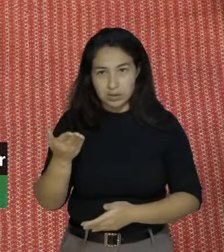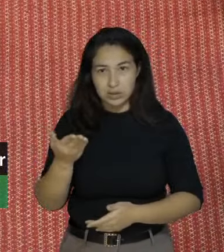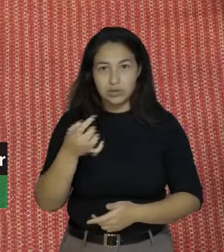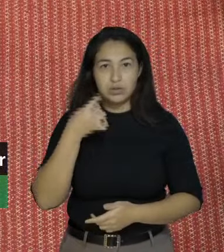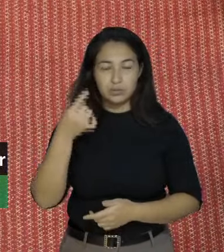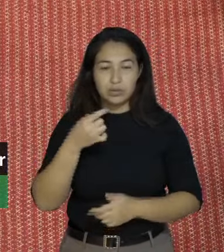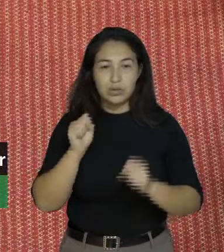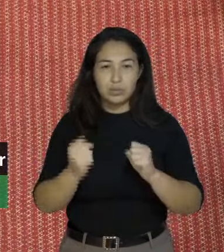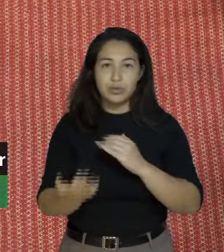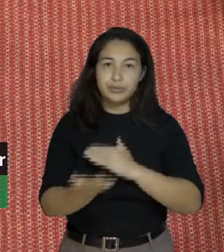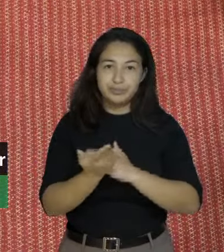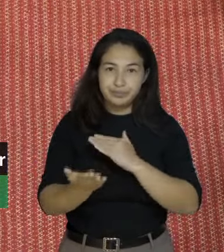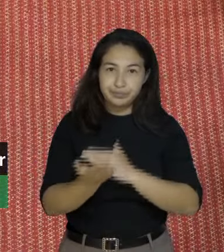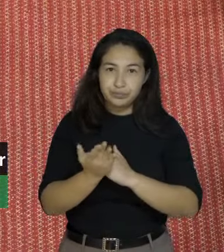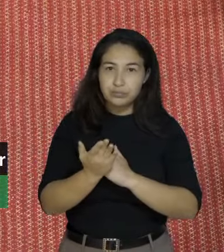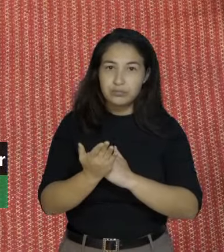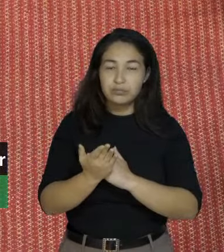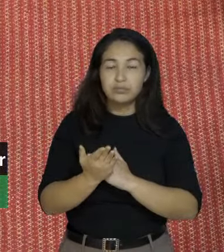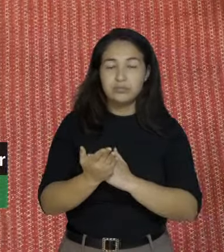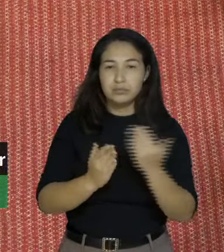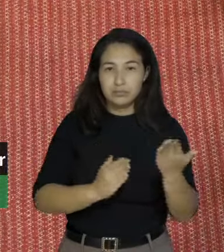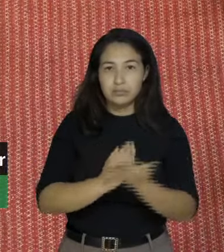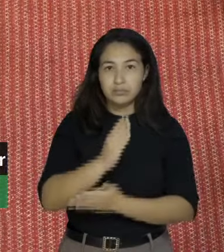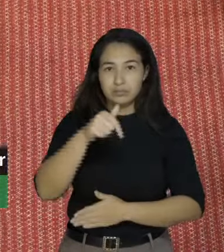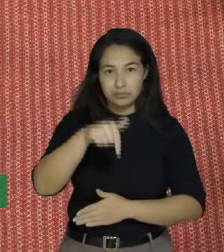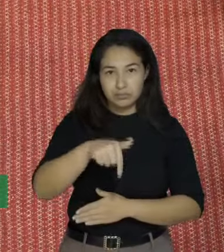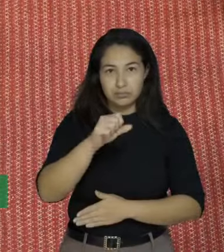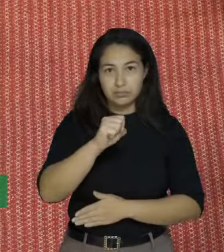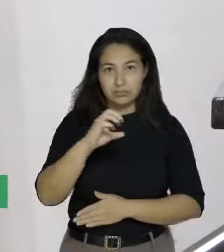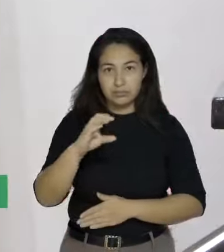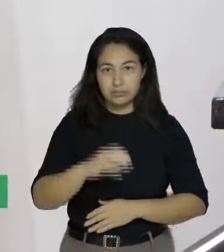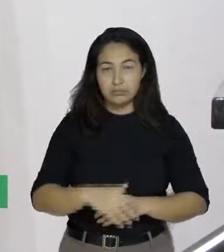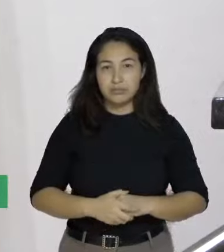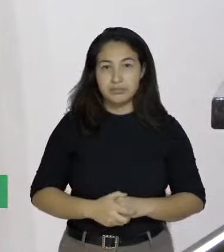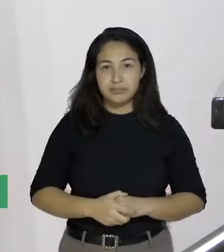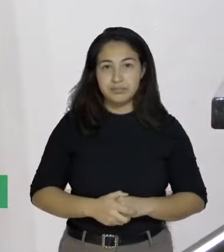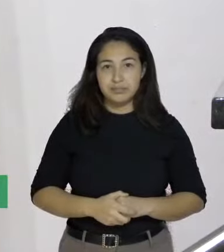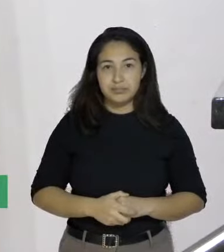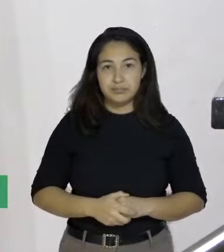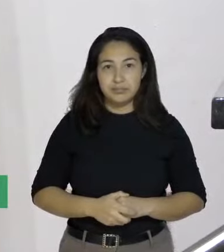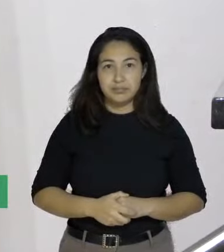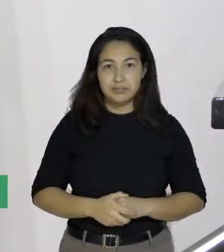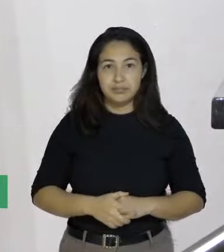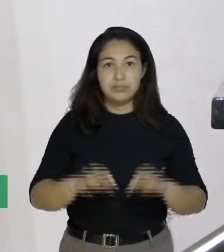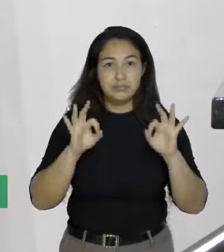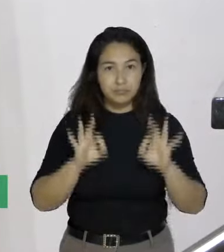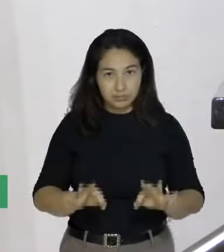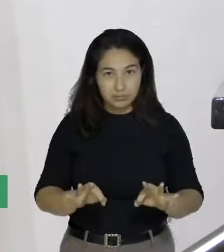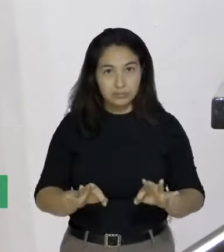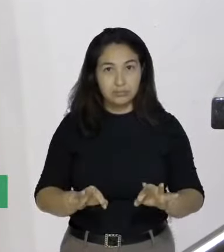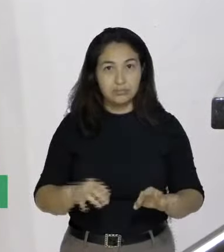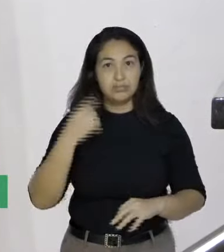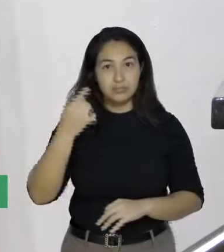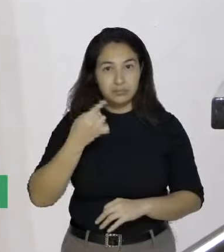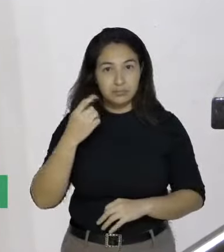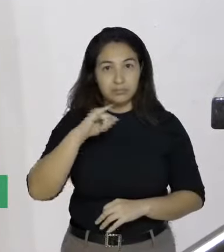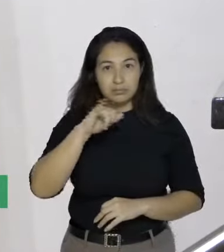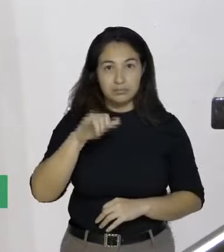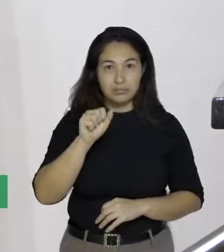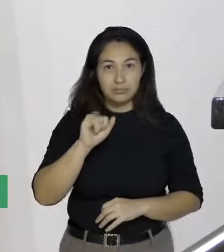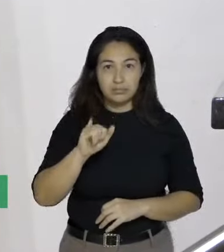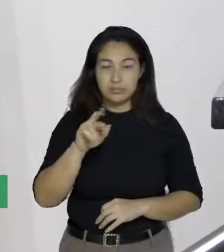tão logo ele possa tramitar e ser aprovado Obrigado Deputado perfeitamente tenho certeza que o deputado Jairo e outros